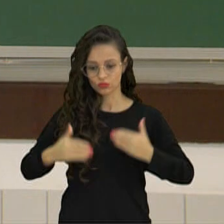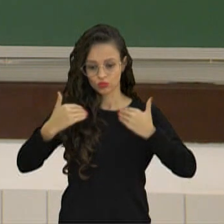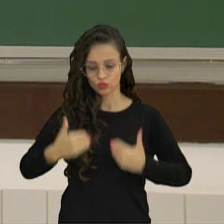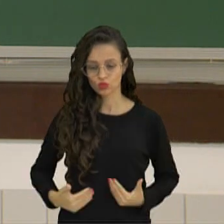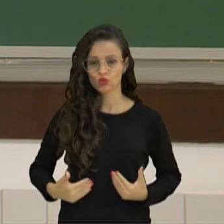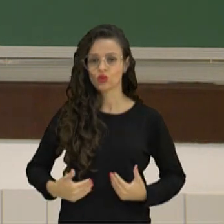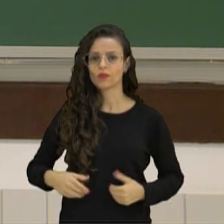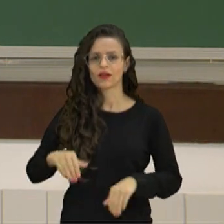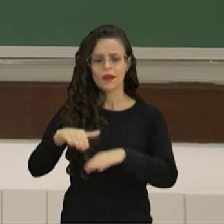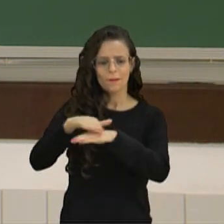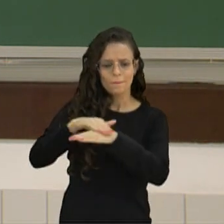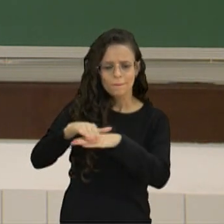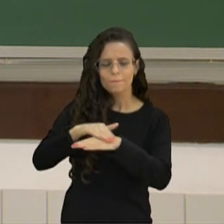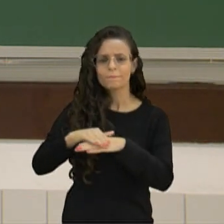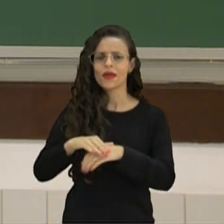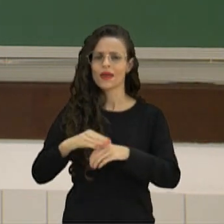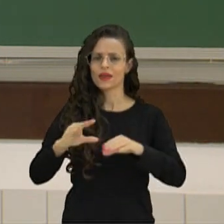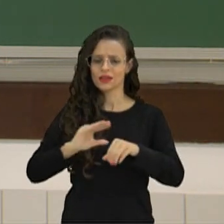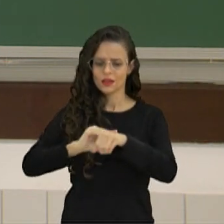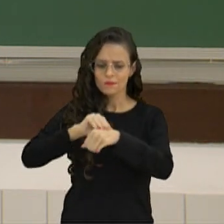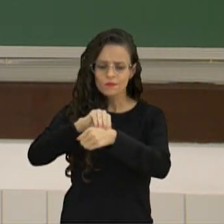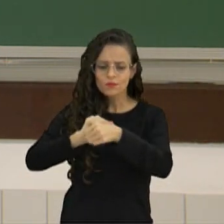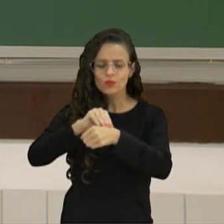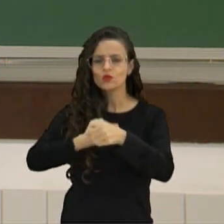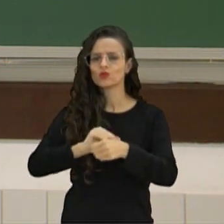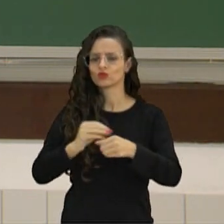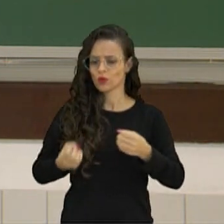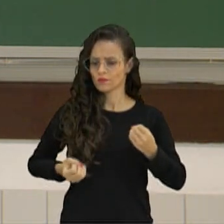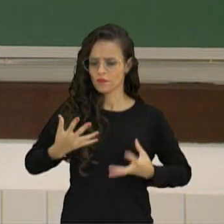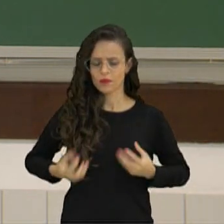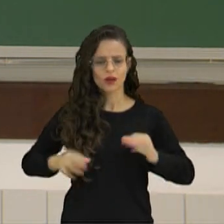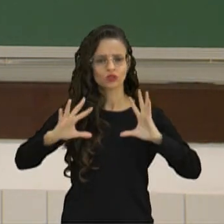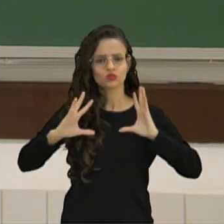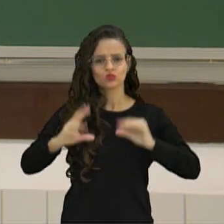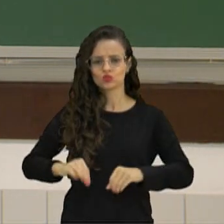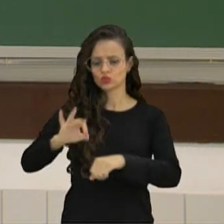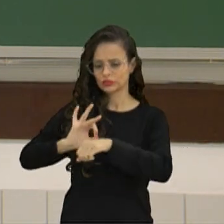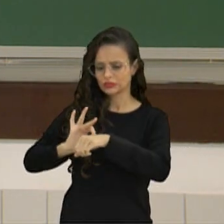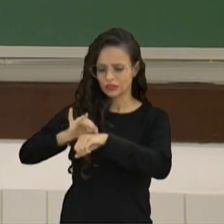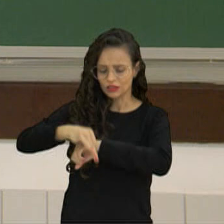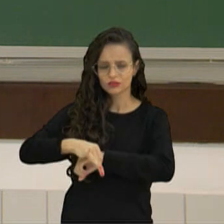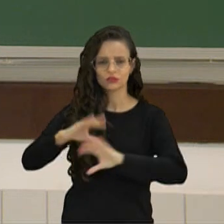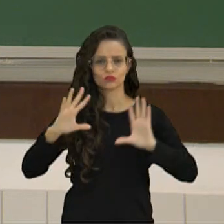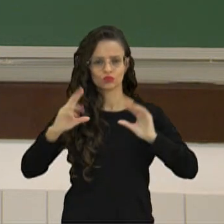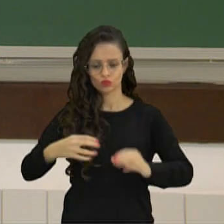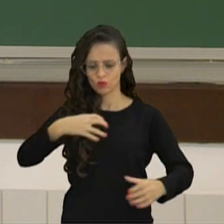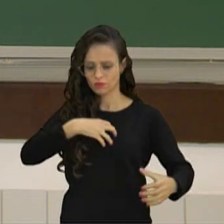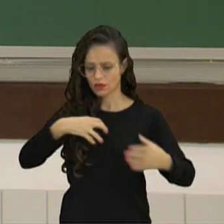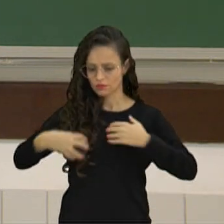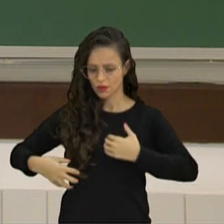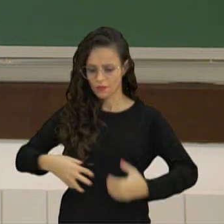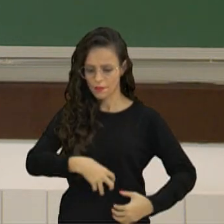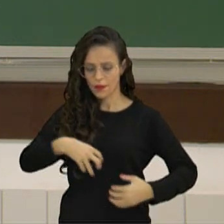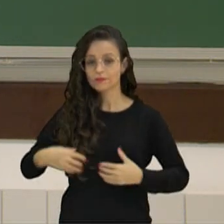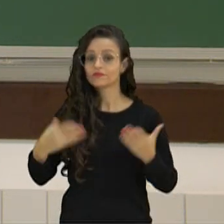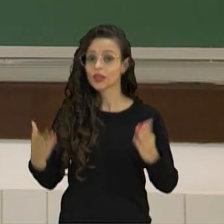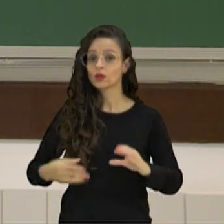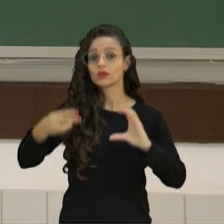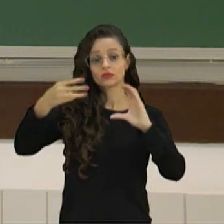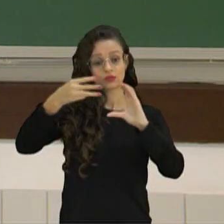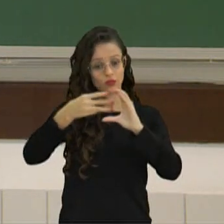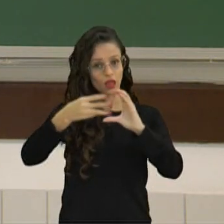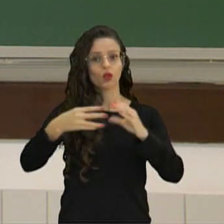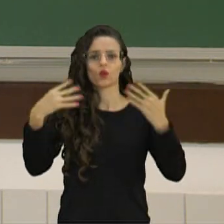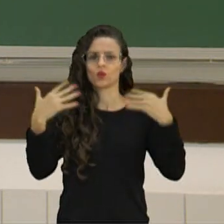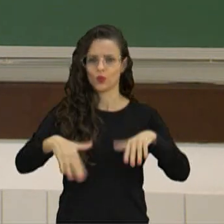originar pele, elas vão originar músculos, elas vão originar todos os outros tecidos, todos os outros órgãos. Então são células